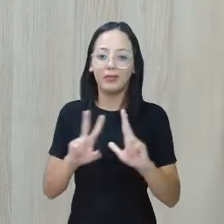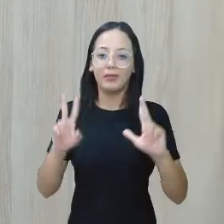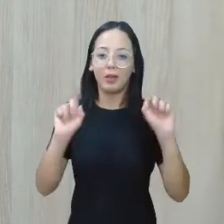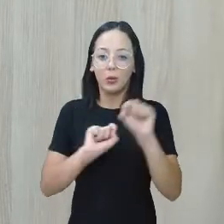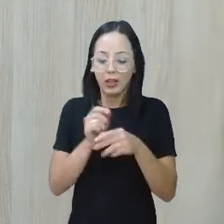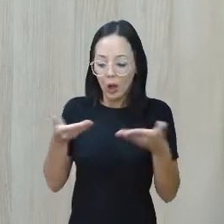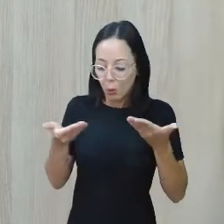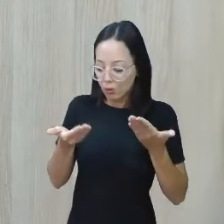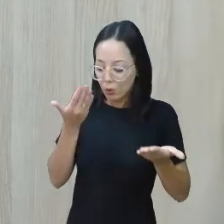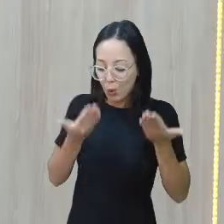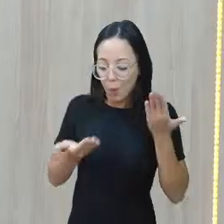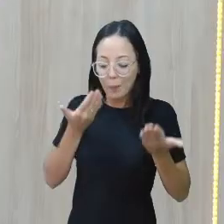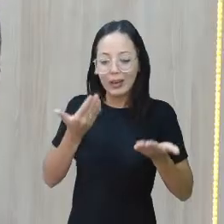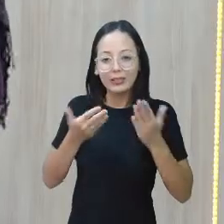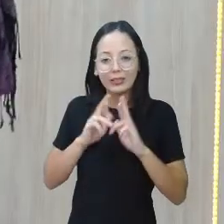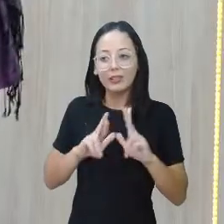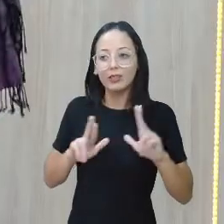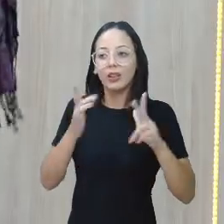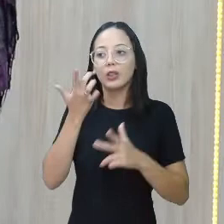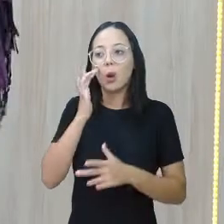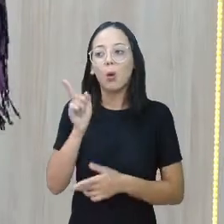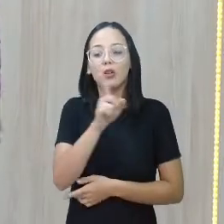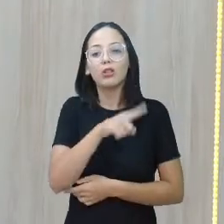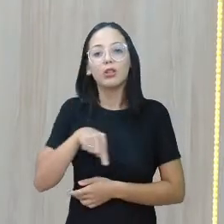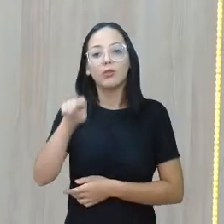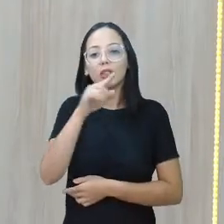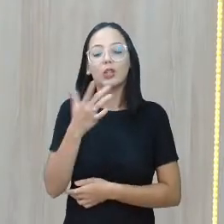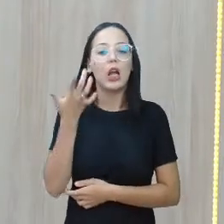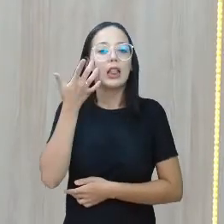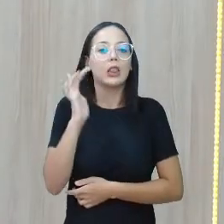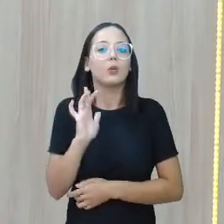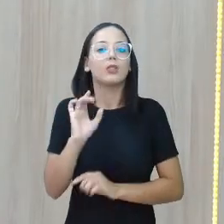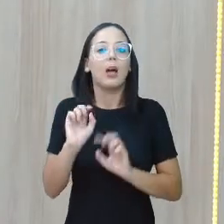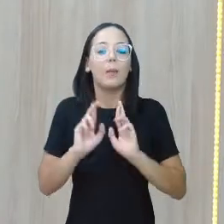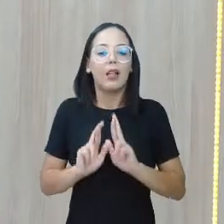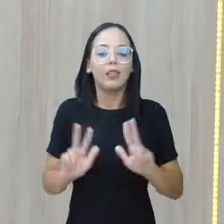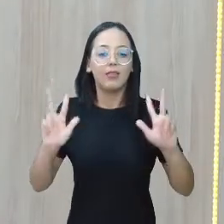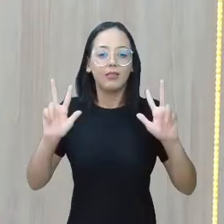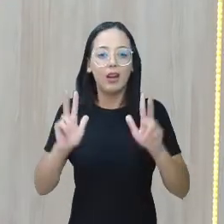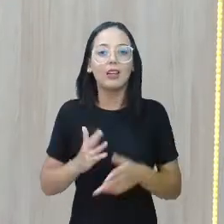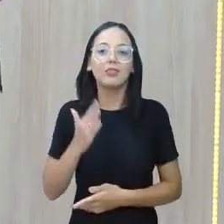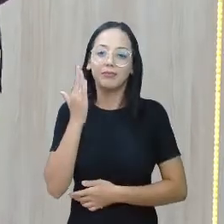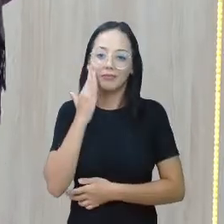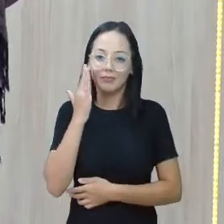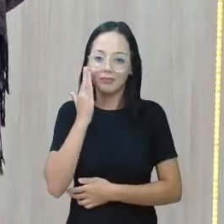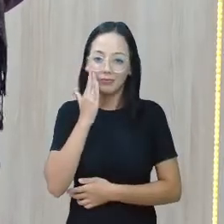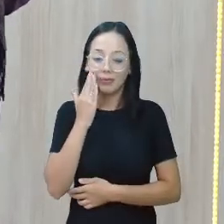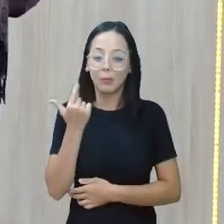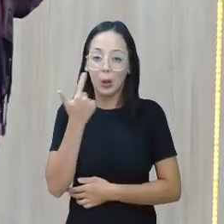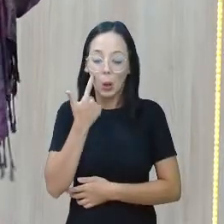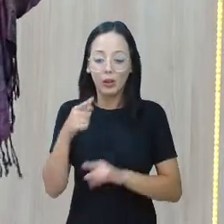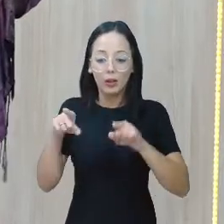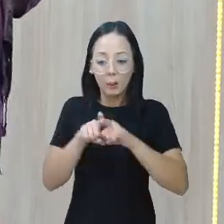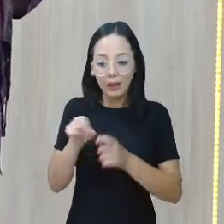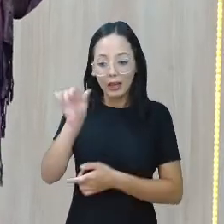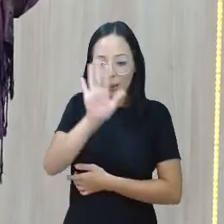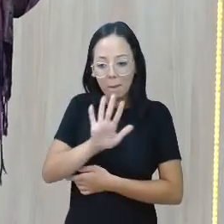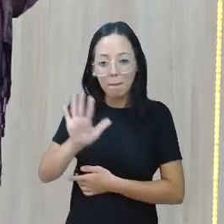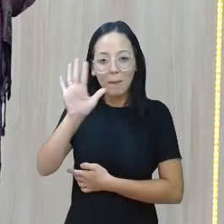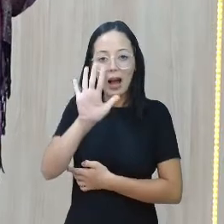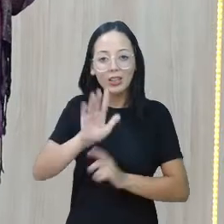é hoje. Com certeza. Eu acho que vocês não têm menção da diferença. Gente, até a imagem da TV